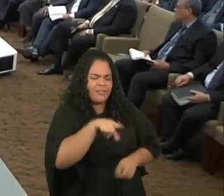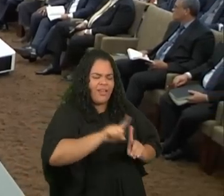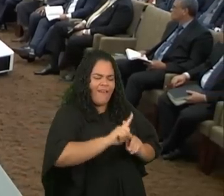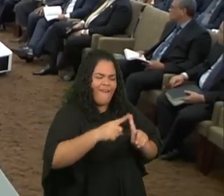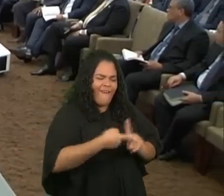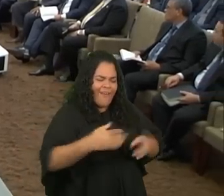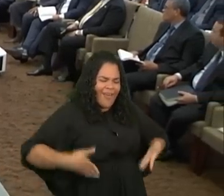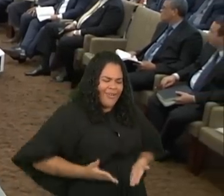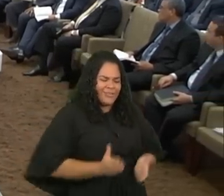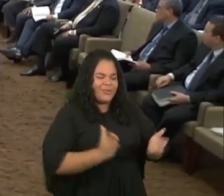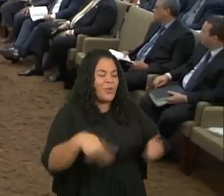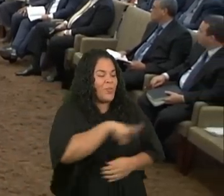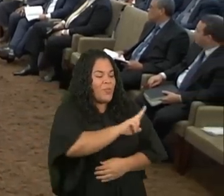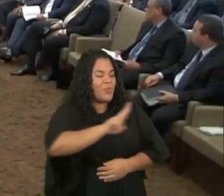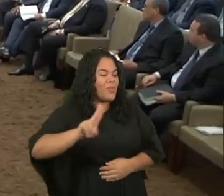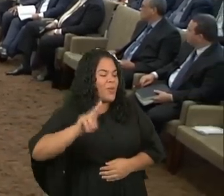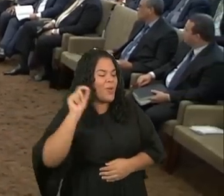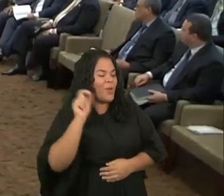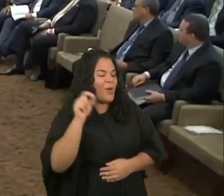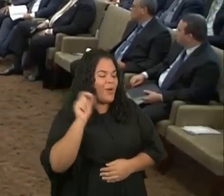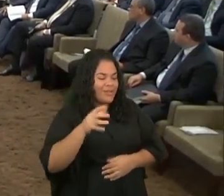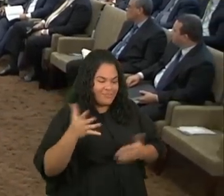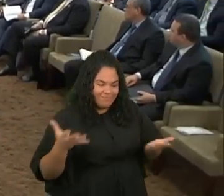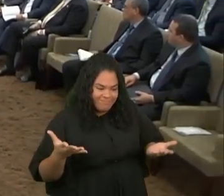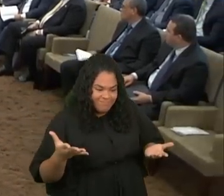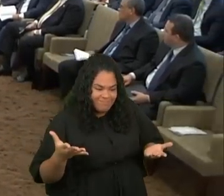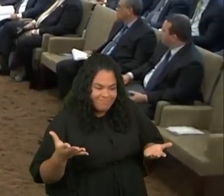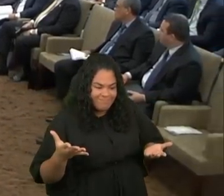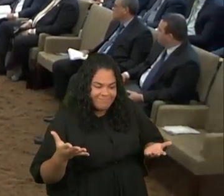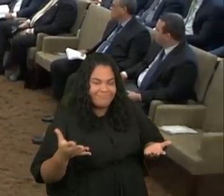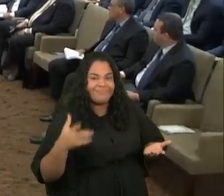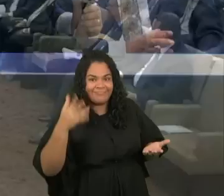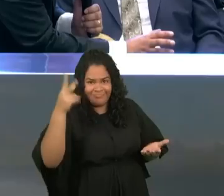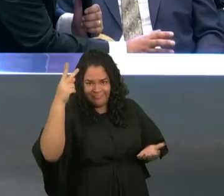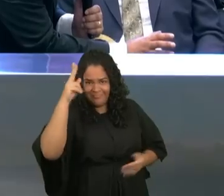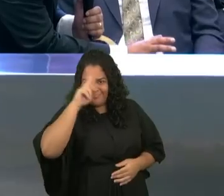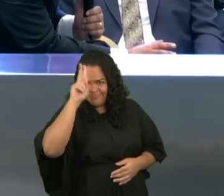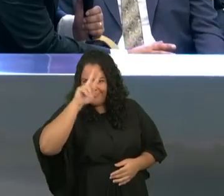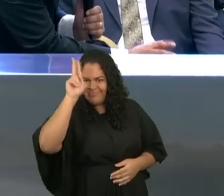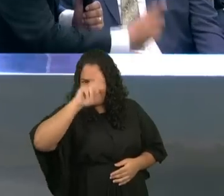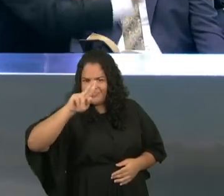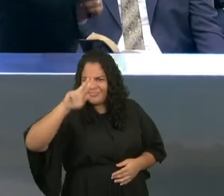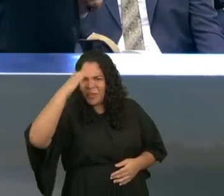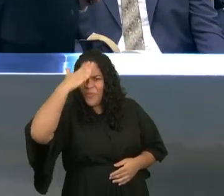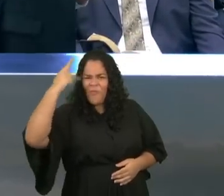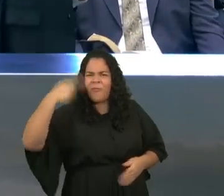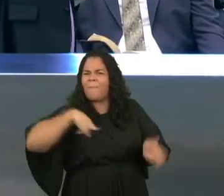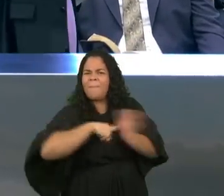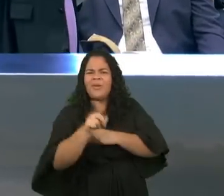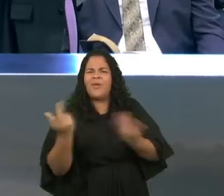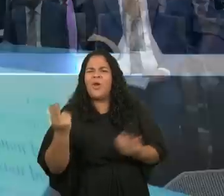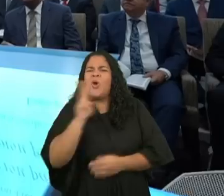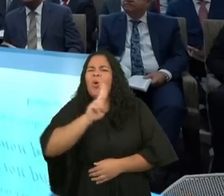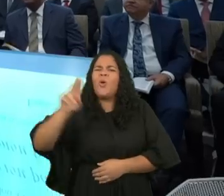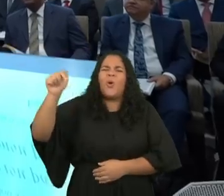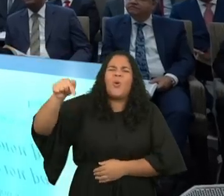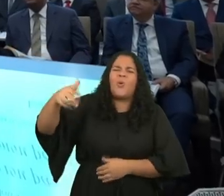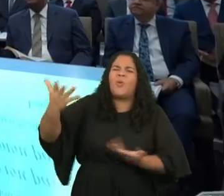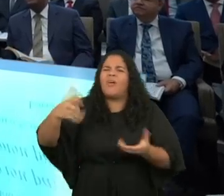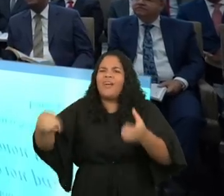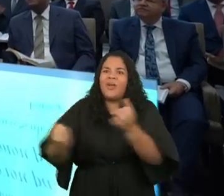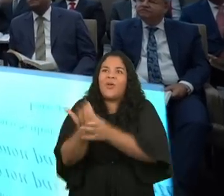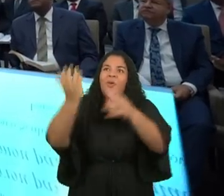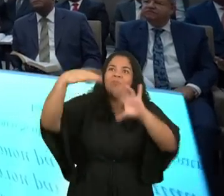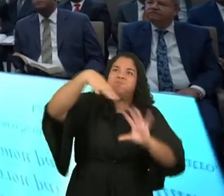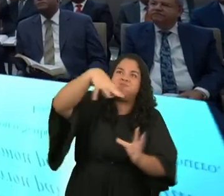E o nome do menino, que Provérbios 30, versículo 4 pergunta, que criou o universo e vai se